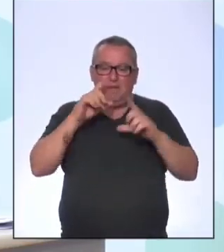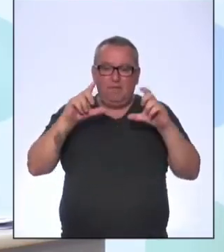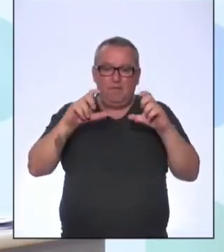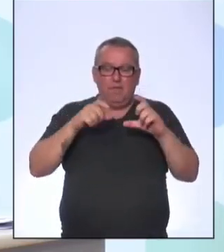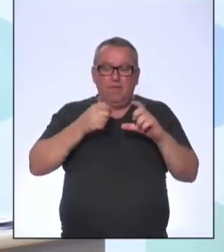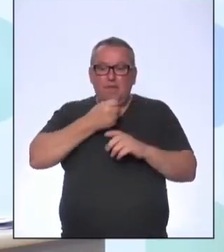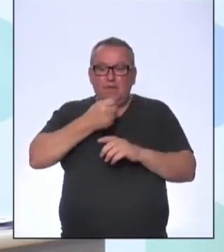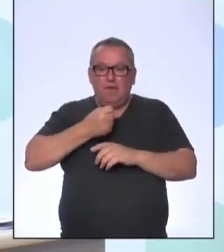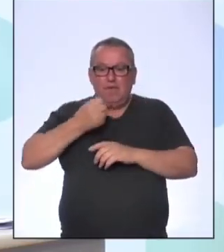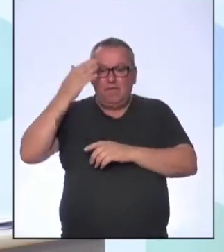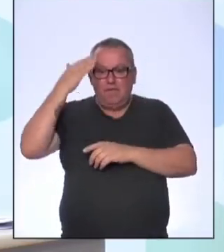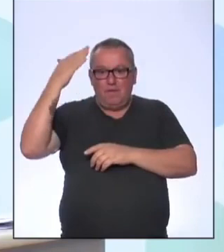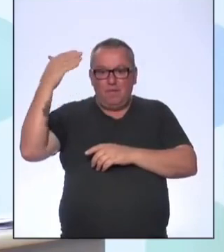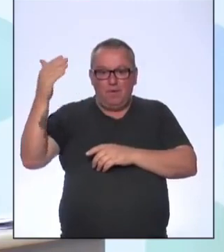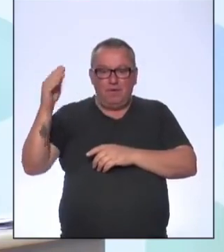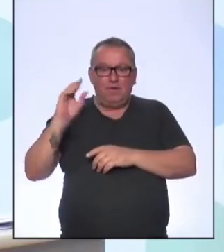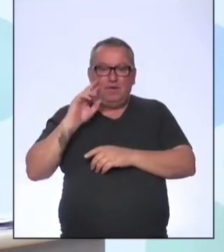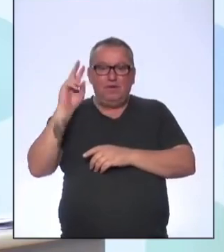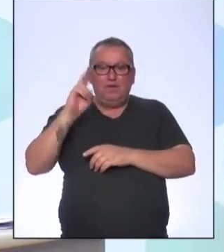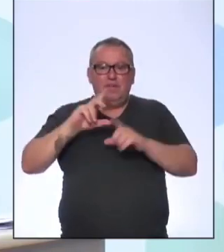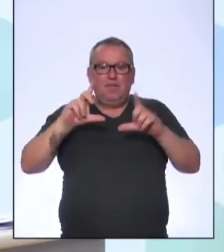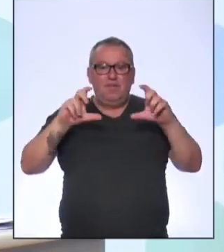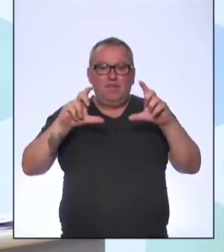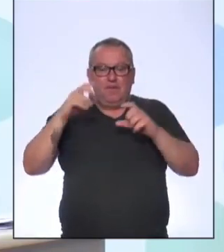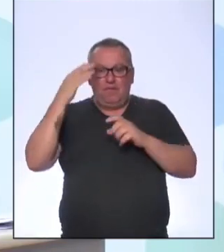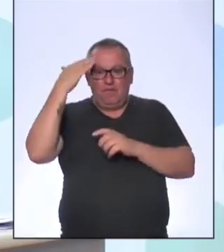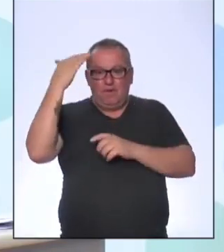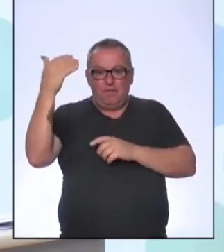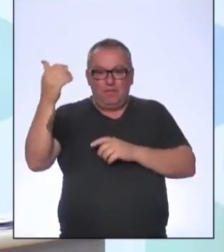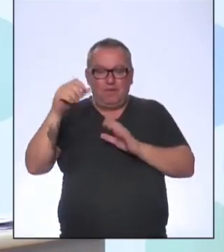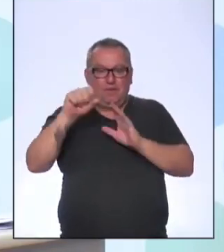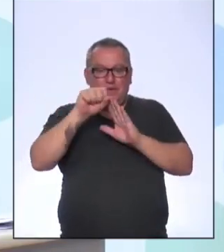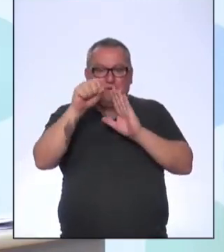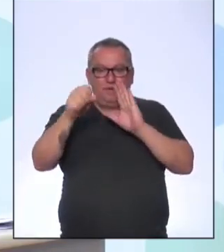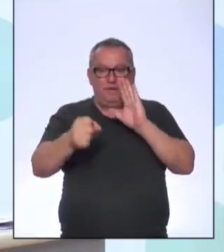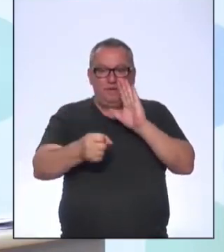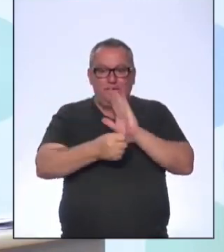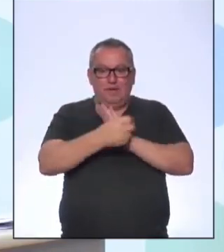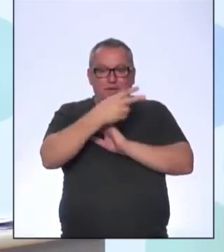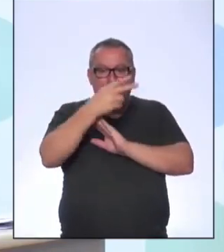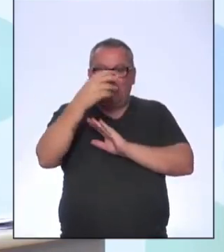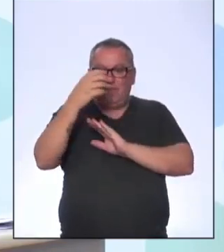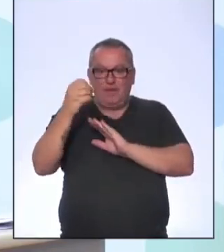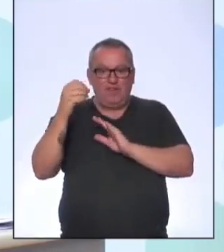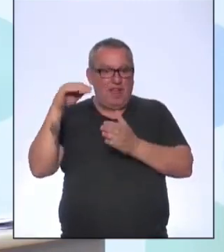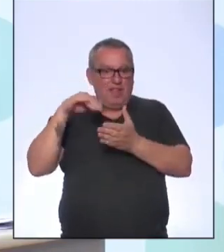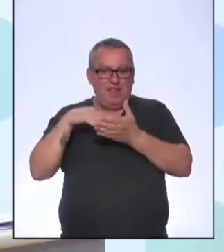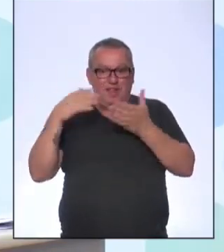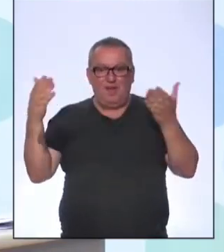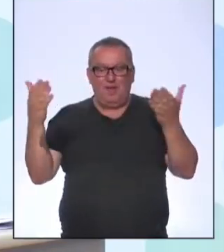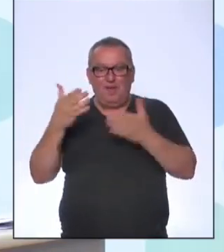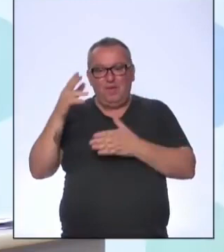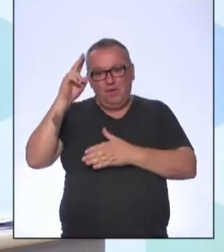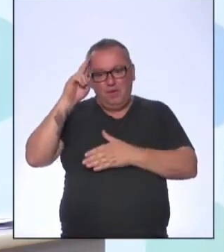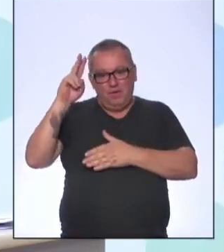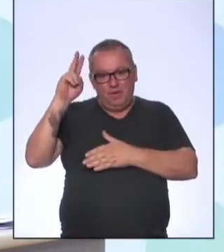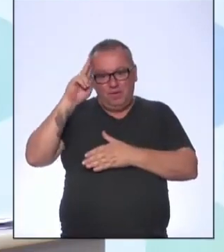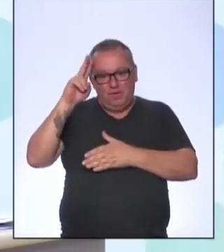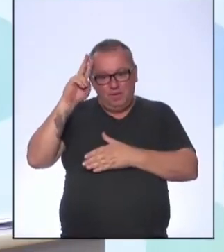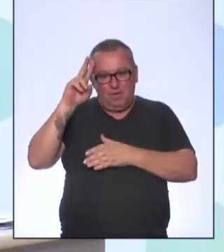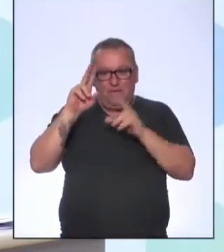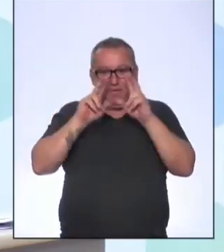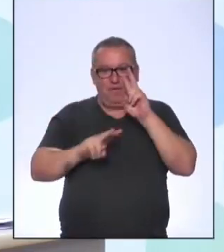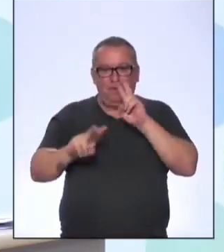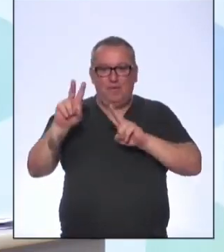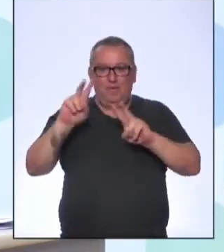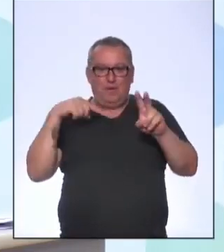Fotoreportagens famosas, né? Você vai entrar em contato com fotos famosas do século XX e vai ter contato com a história visual